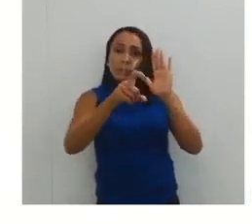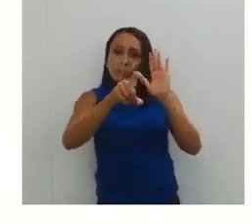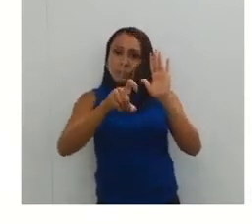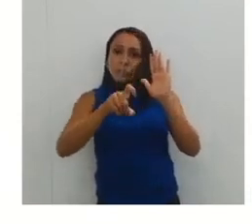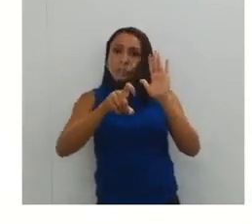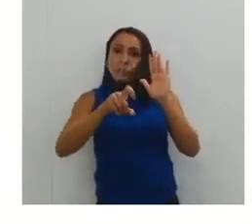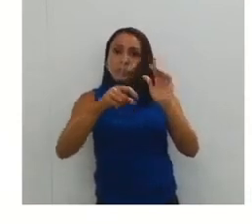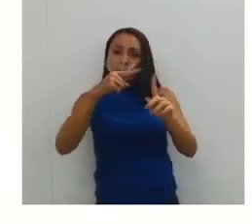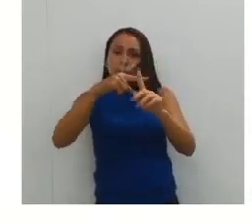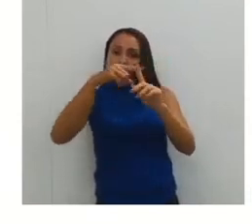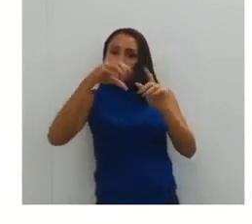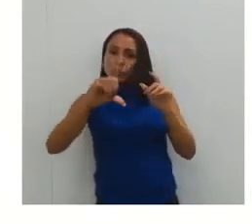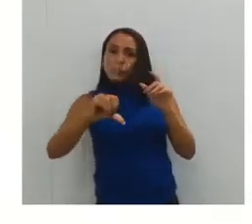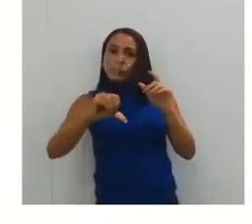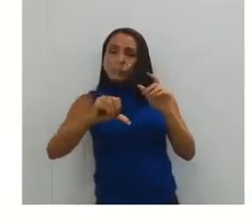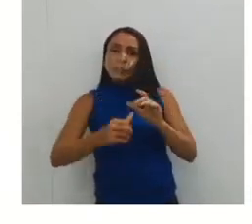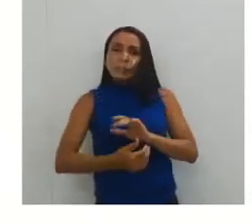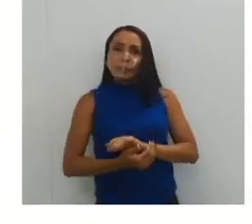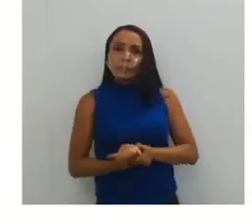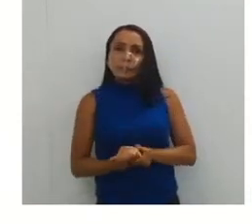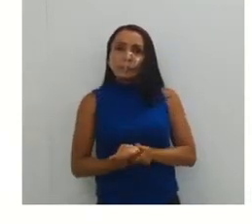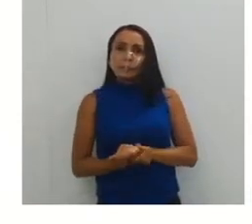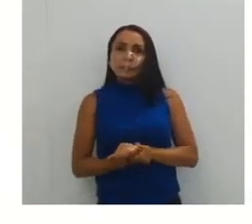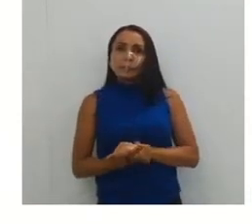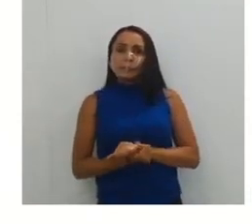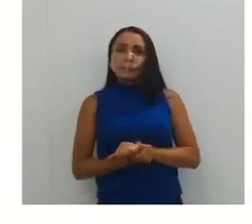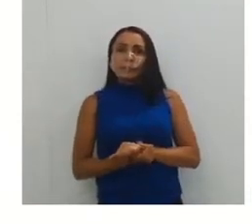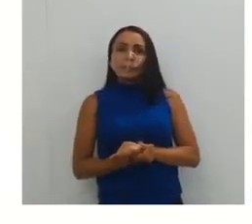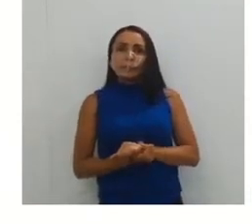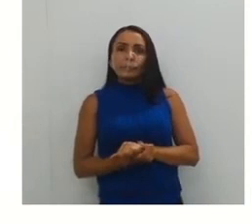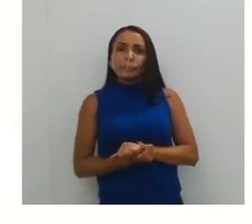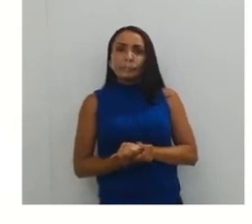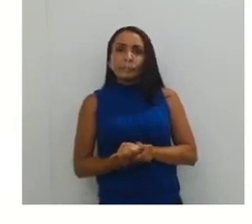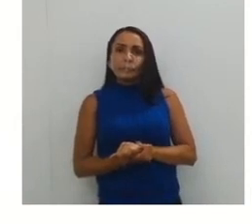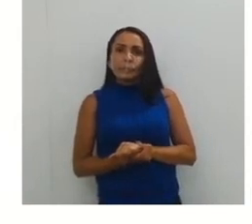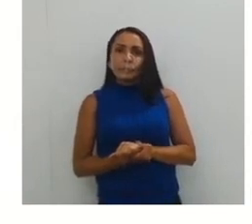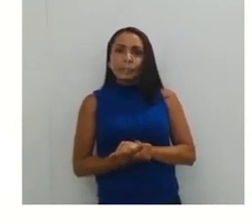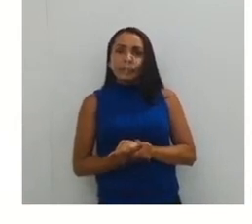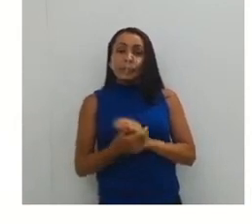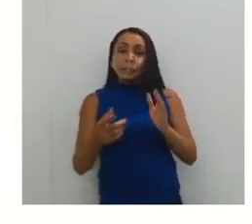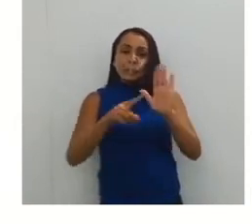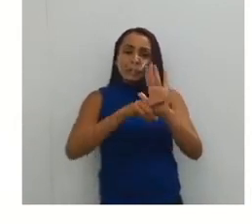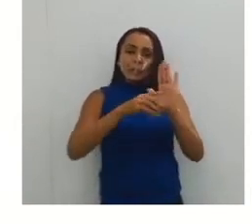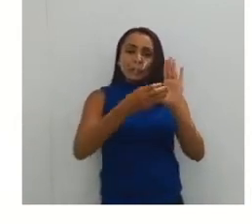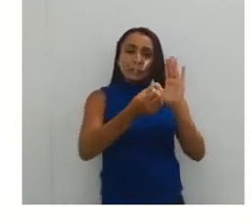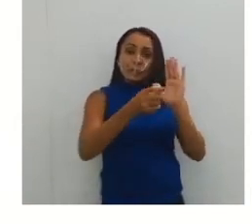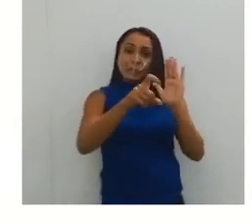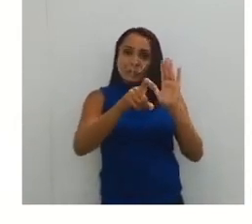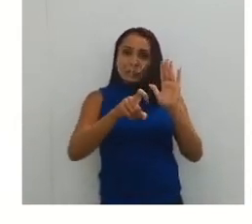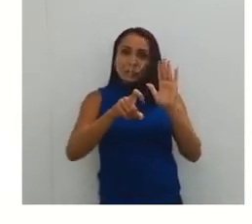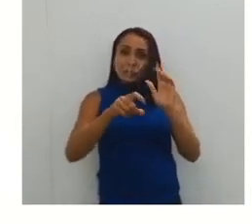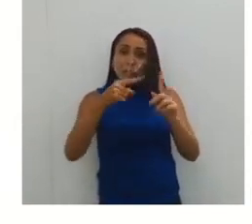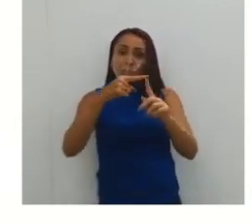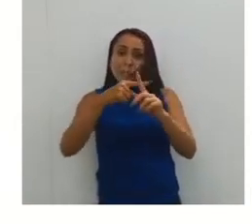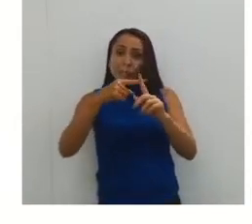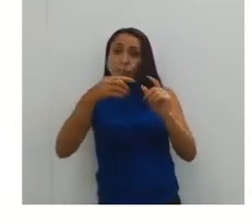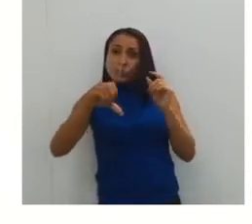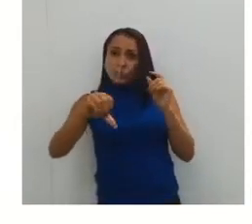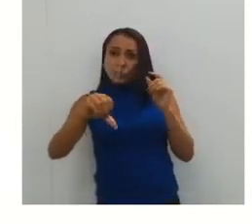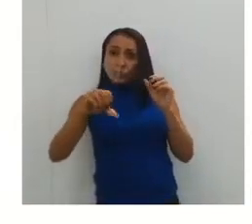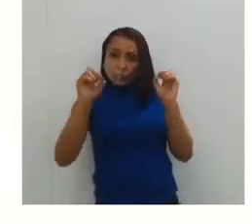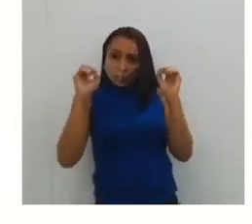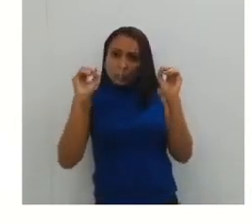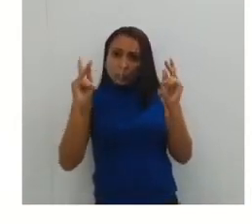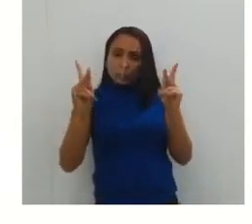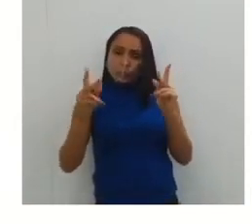6. Como tem o menos, eu repito o menos. Então, fica menos x ao quadrado. Nesse caso, é menos 6x. Mais 9.